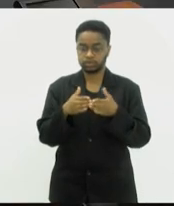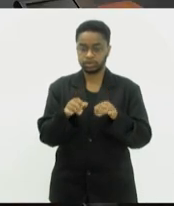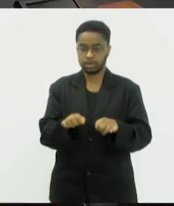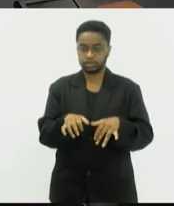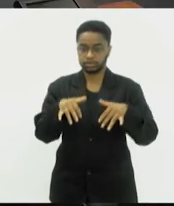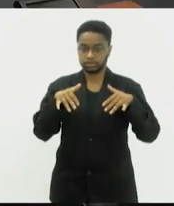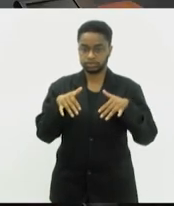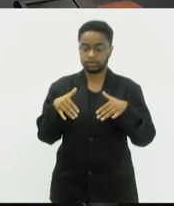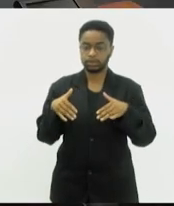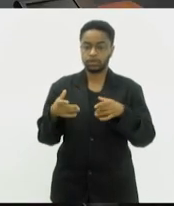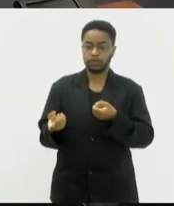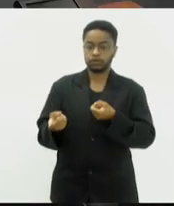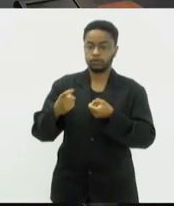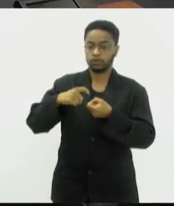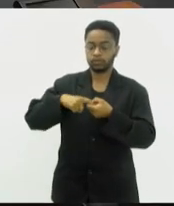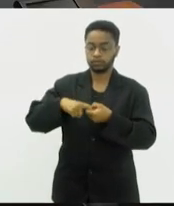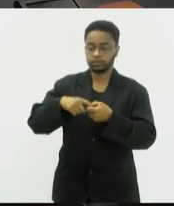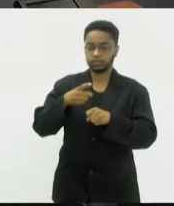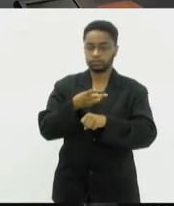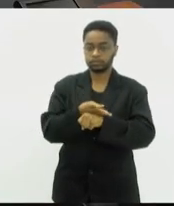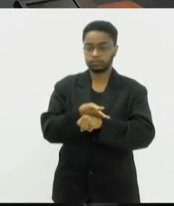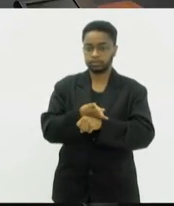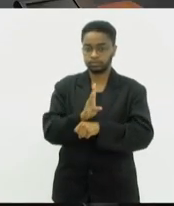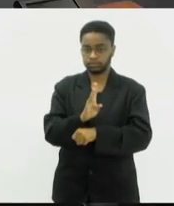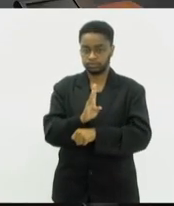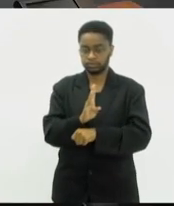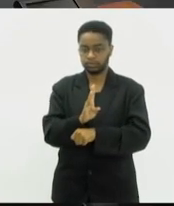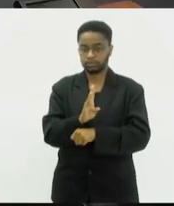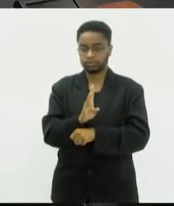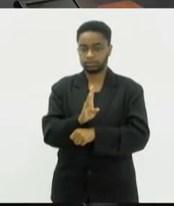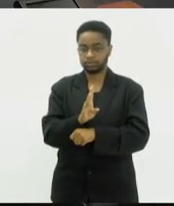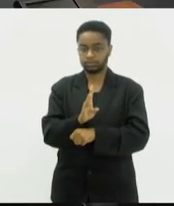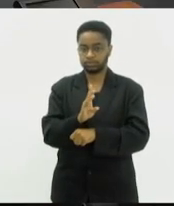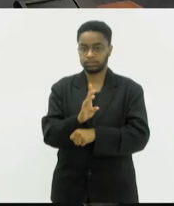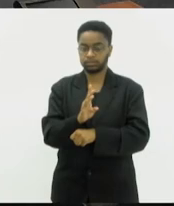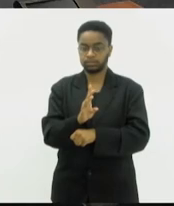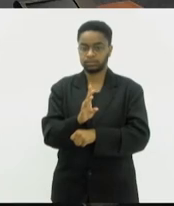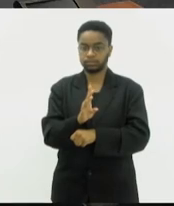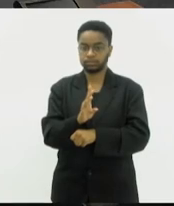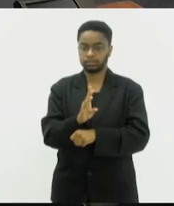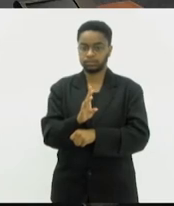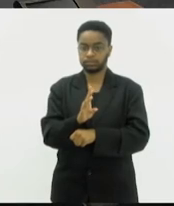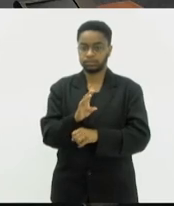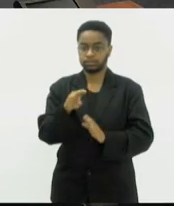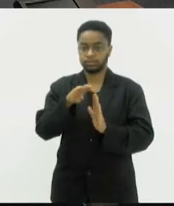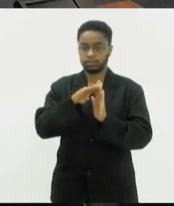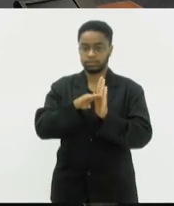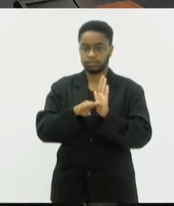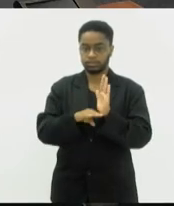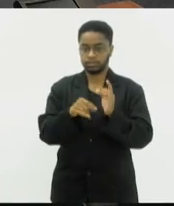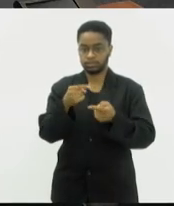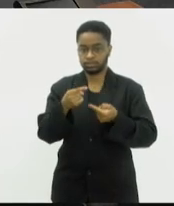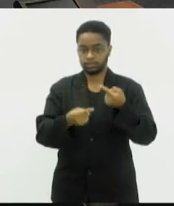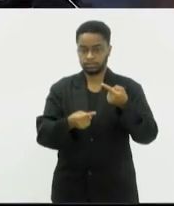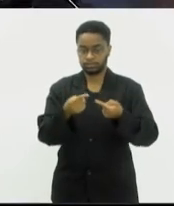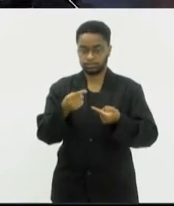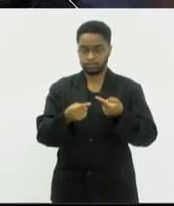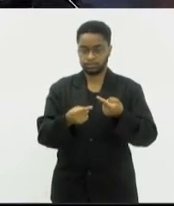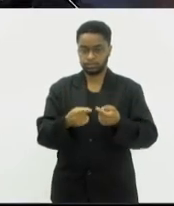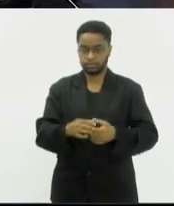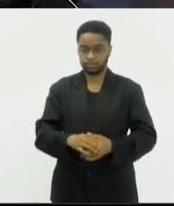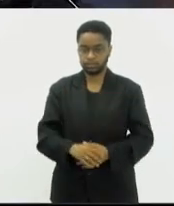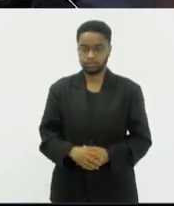sessão. Retornaremos às 15 horas com a ordem do dia.